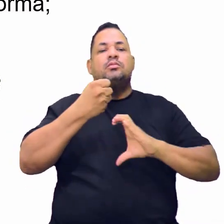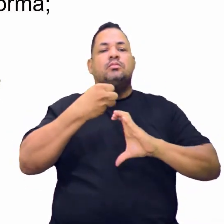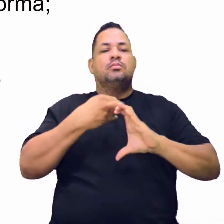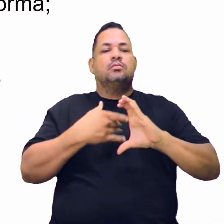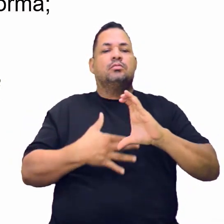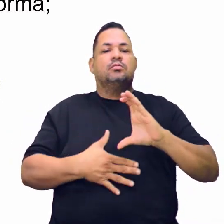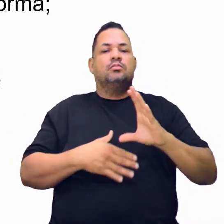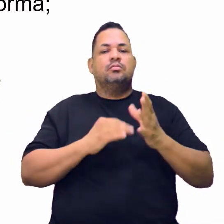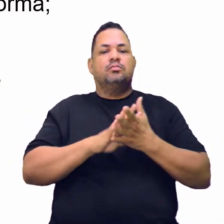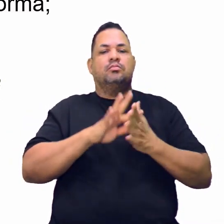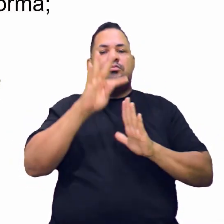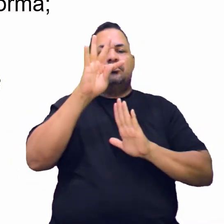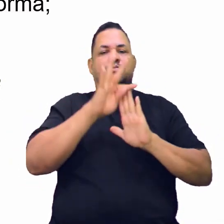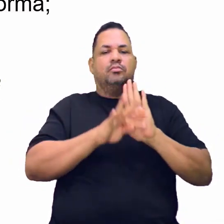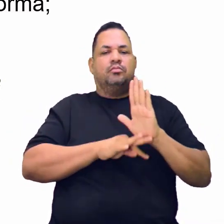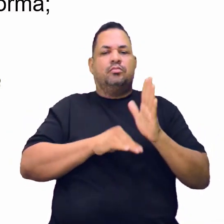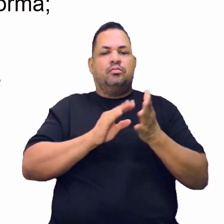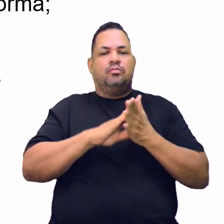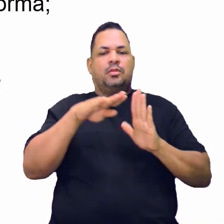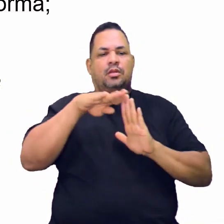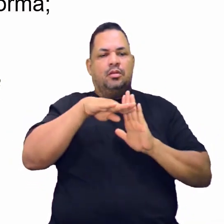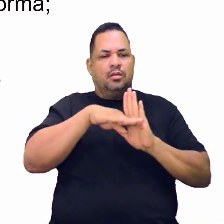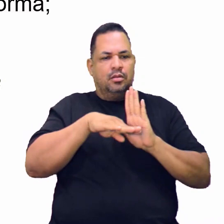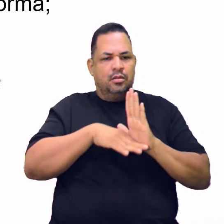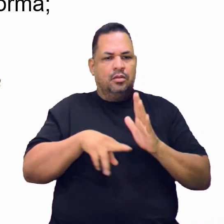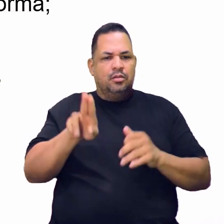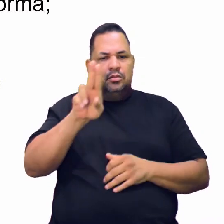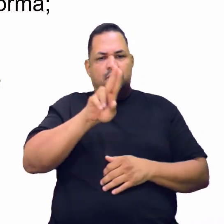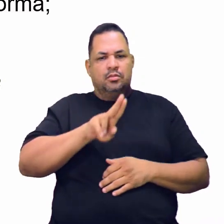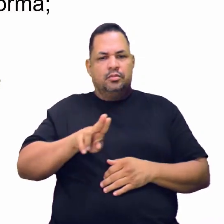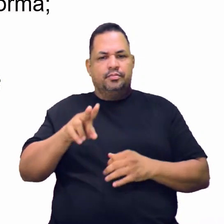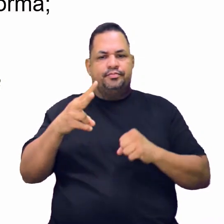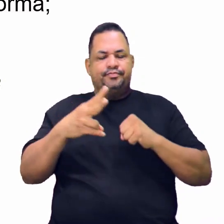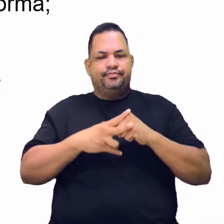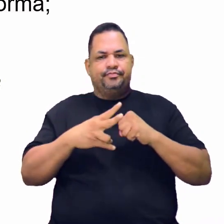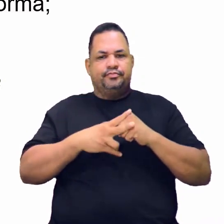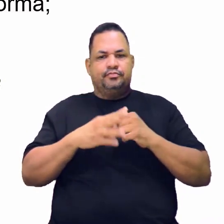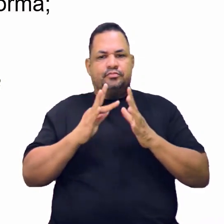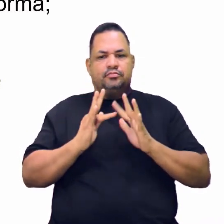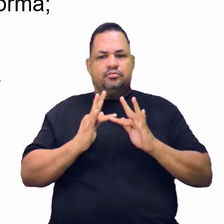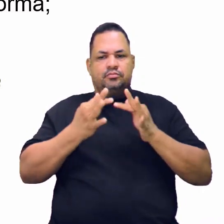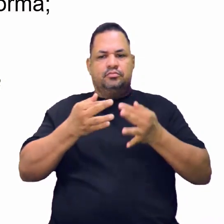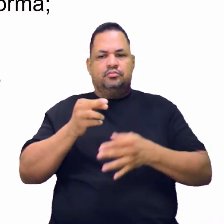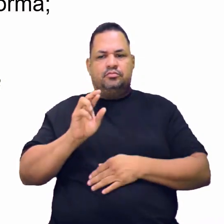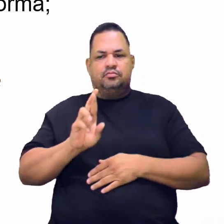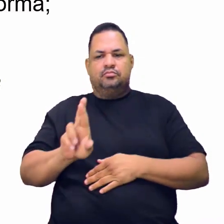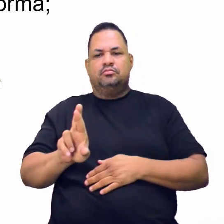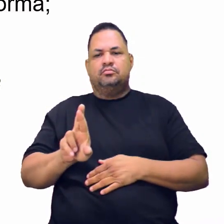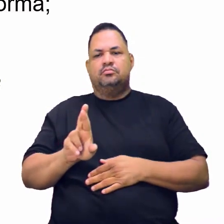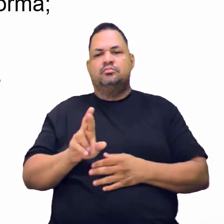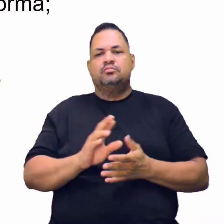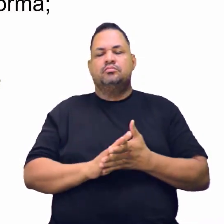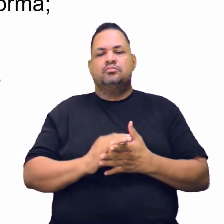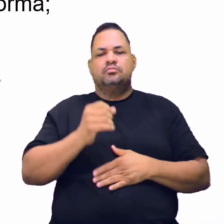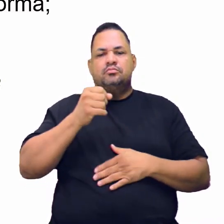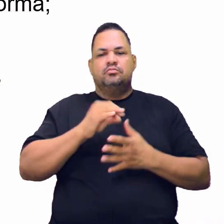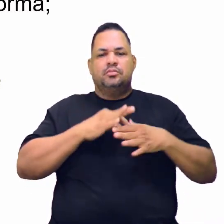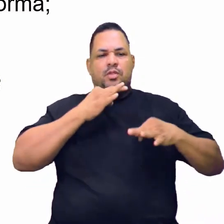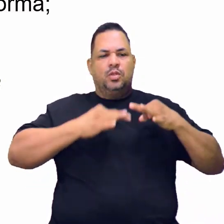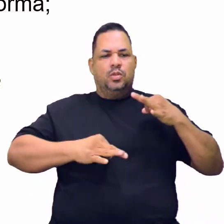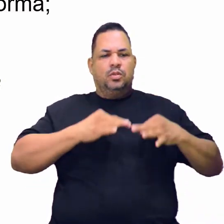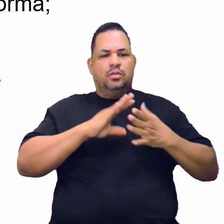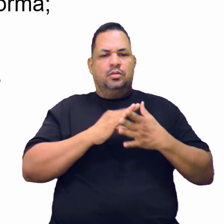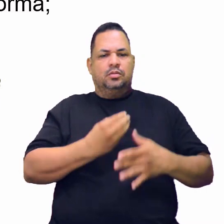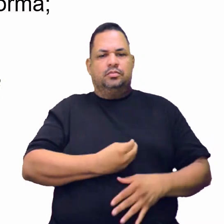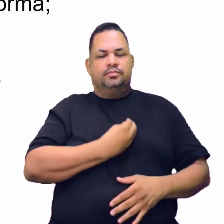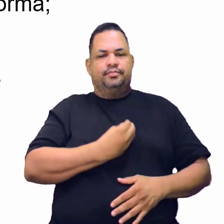características do texto prescritivo? Utiliza predominantemente também verbos no infinitivo, imperativo